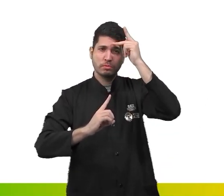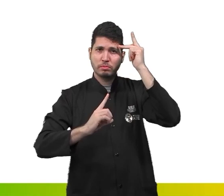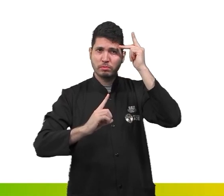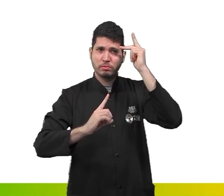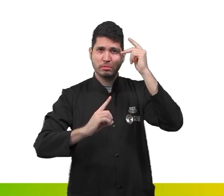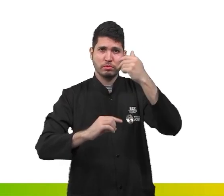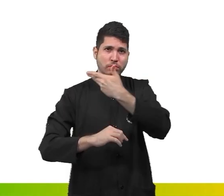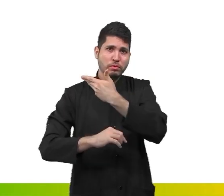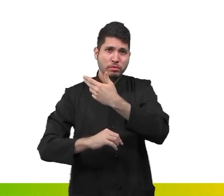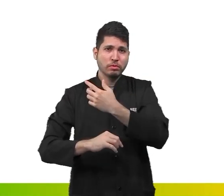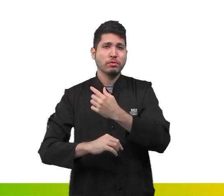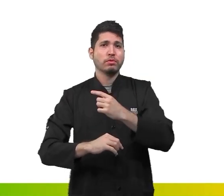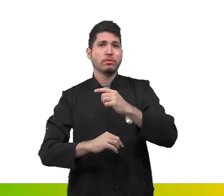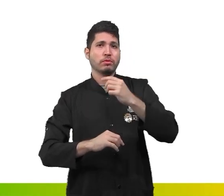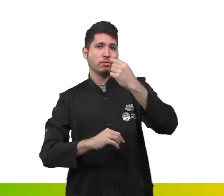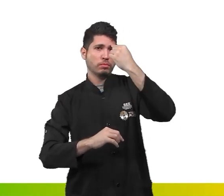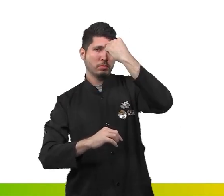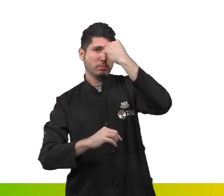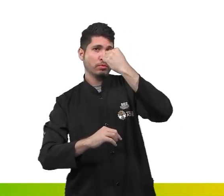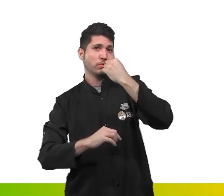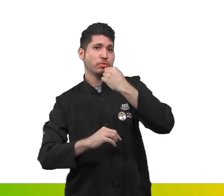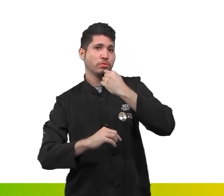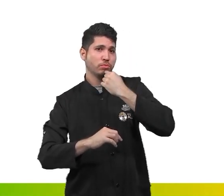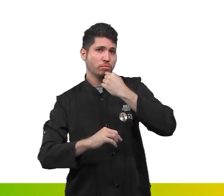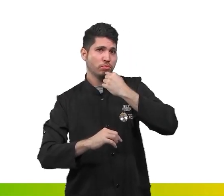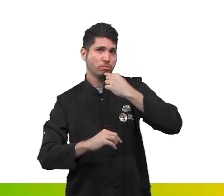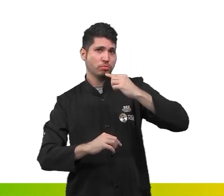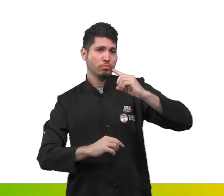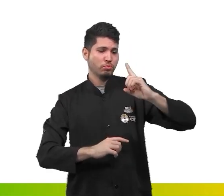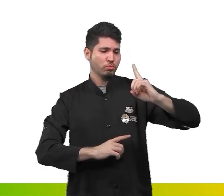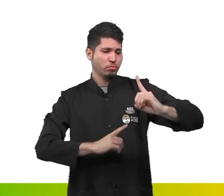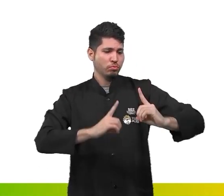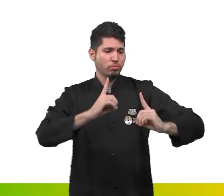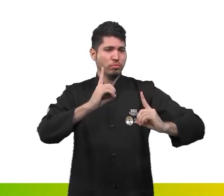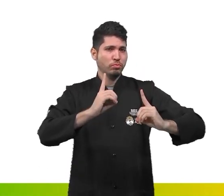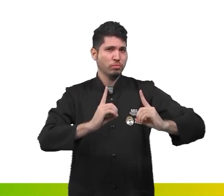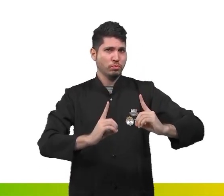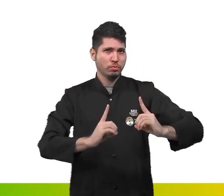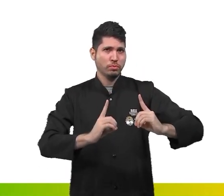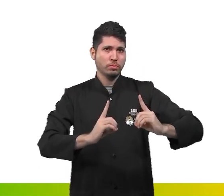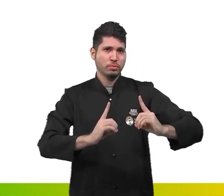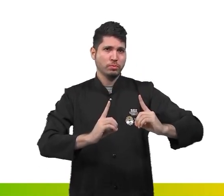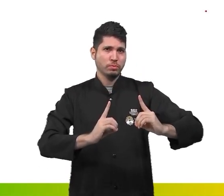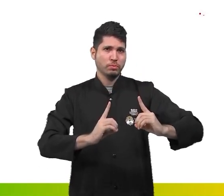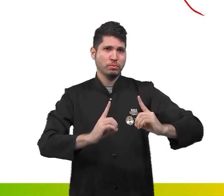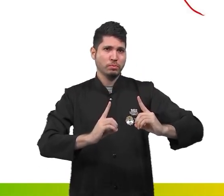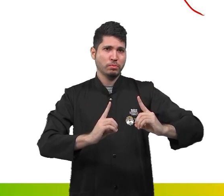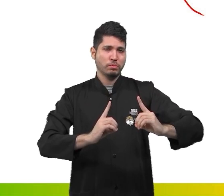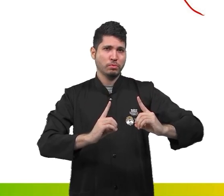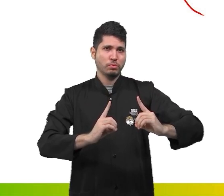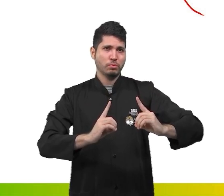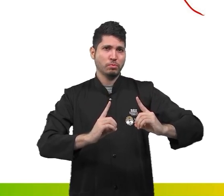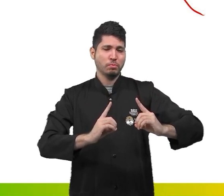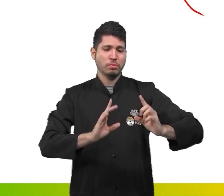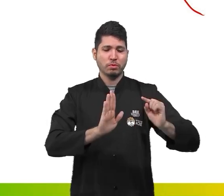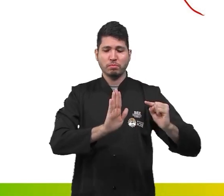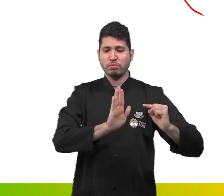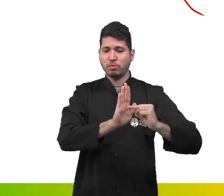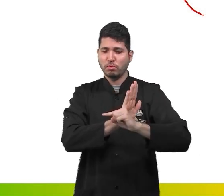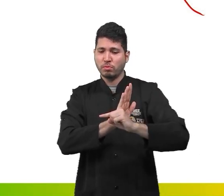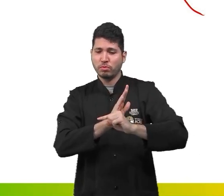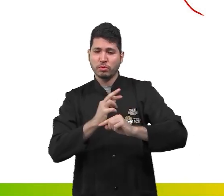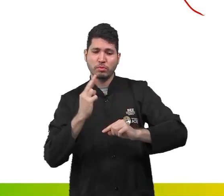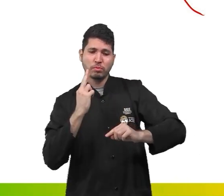aqui a figura de duas pessoas, galera. Uma pessoa que puxa o discurso e outra que responde, ou seja,